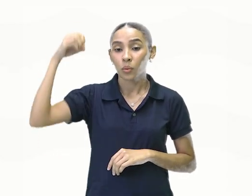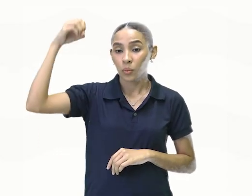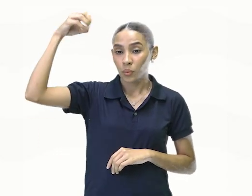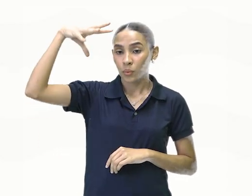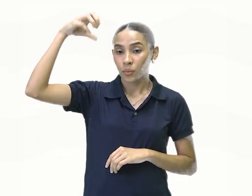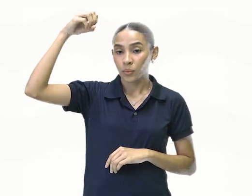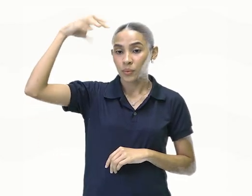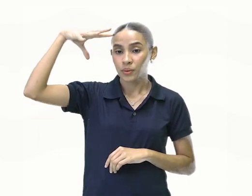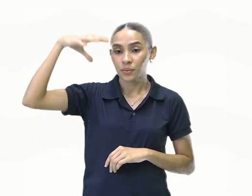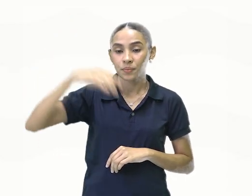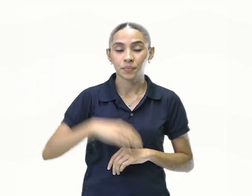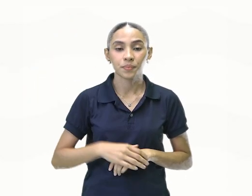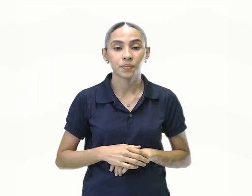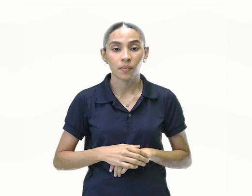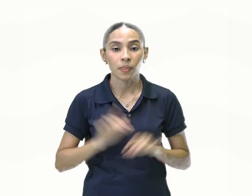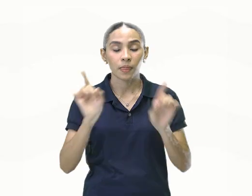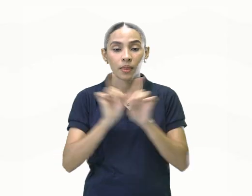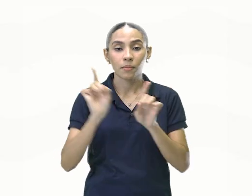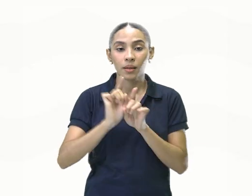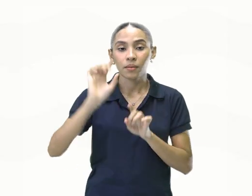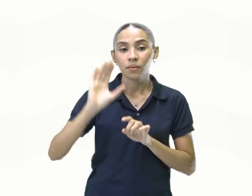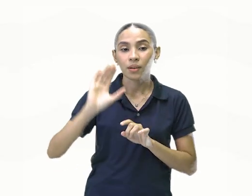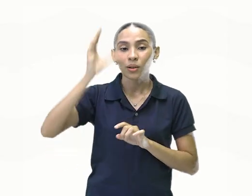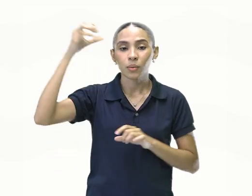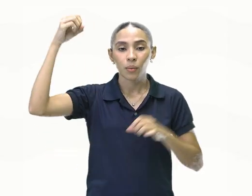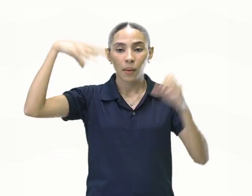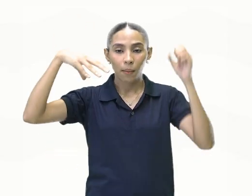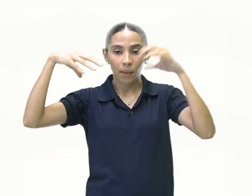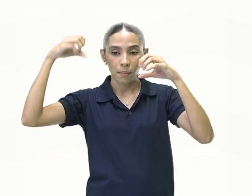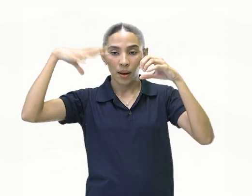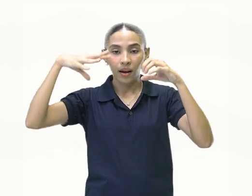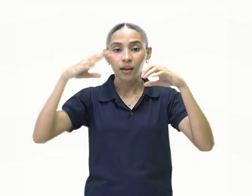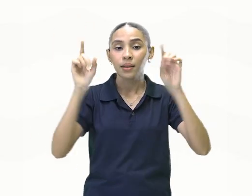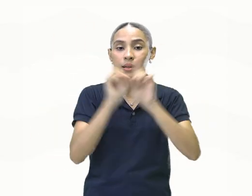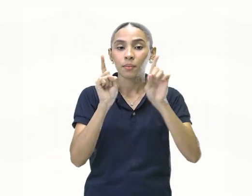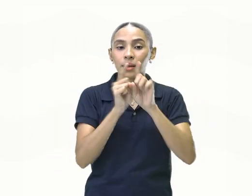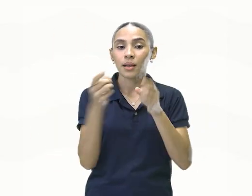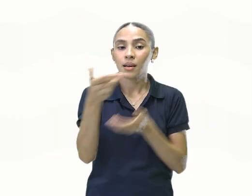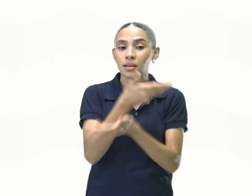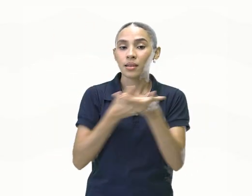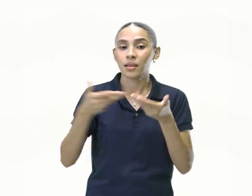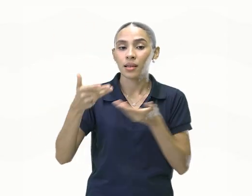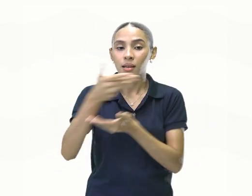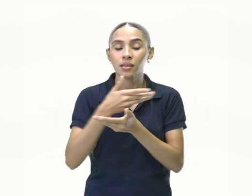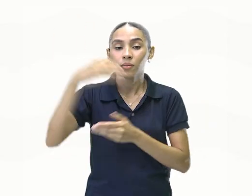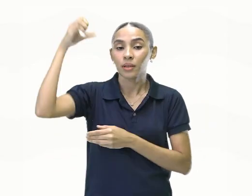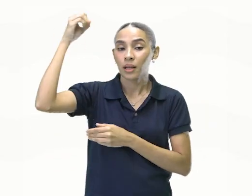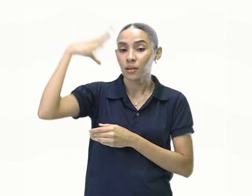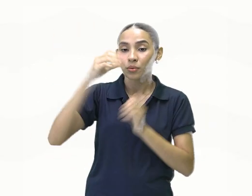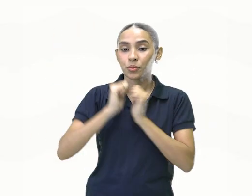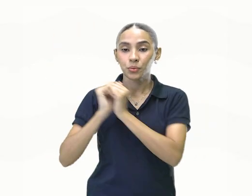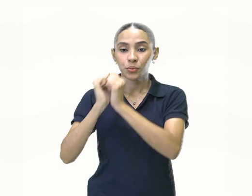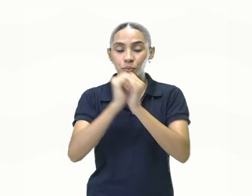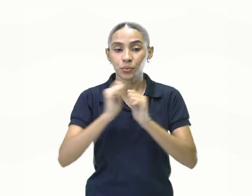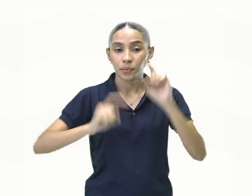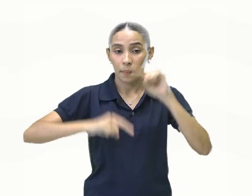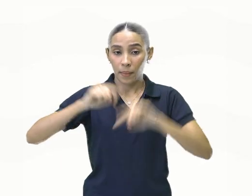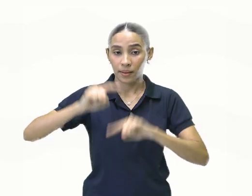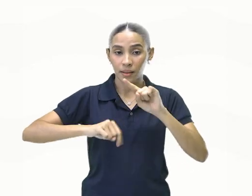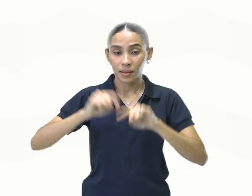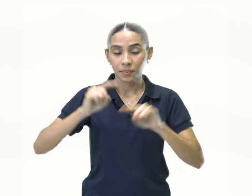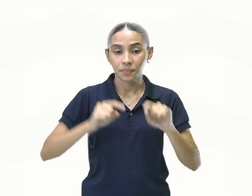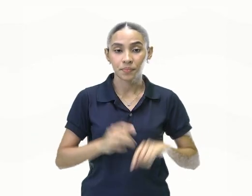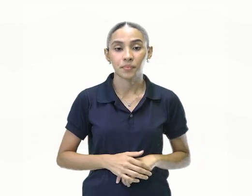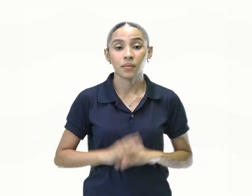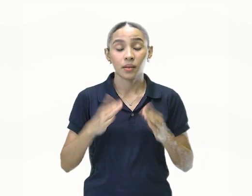a luz, os fenômenos luminosos e a interação da luz com